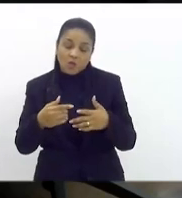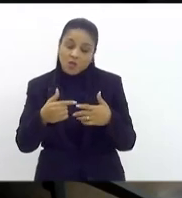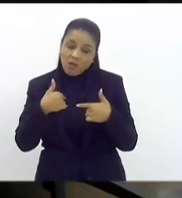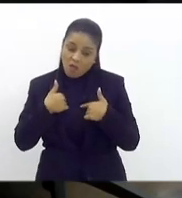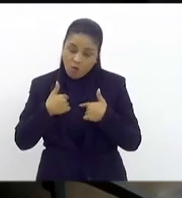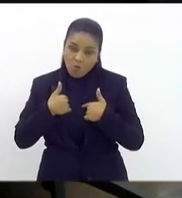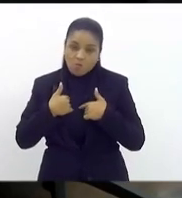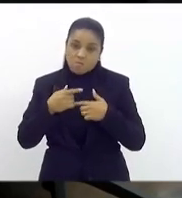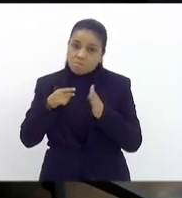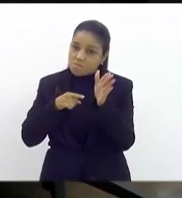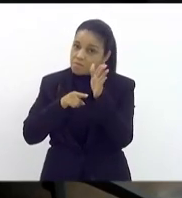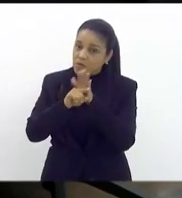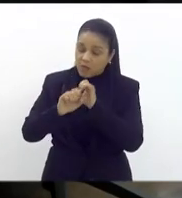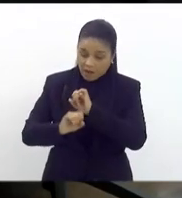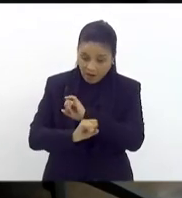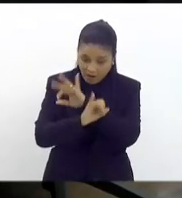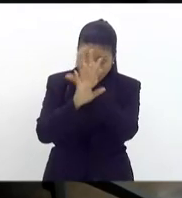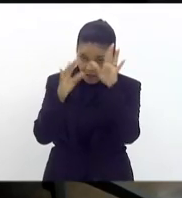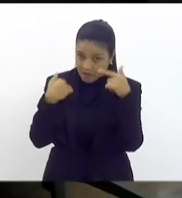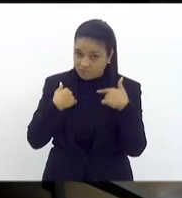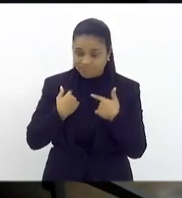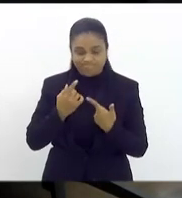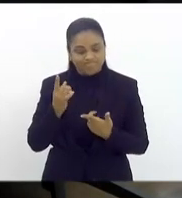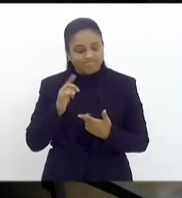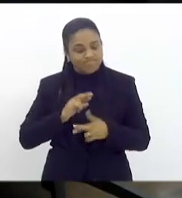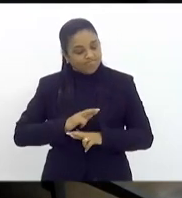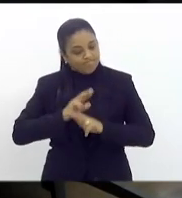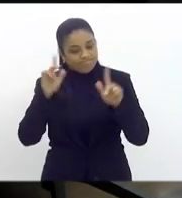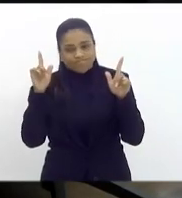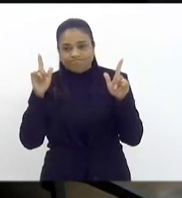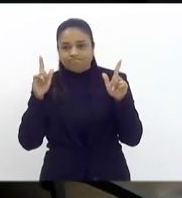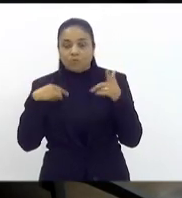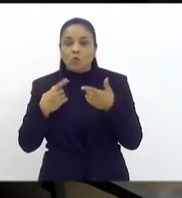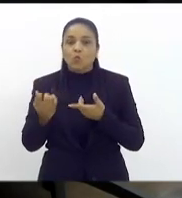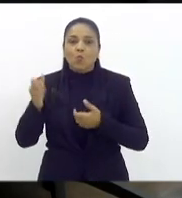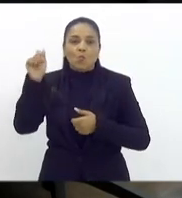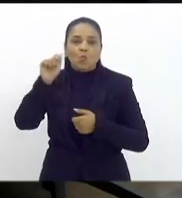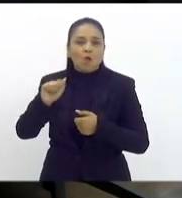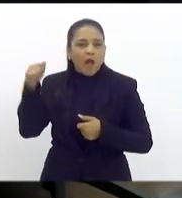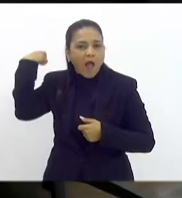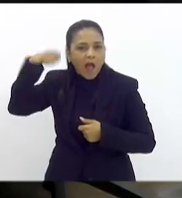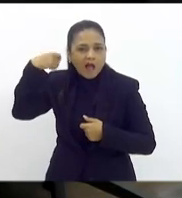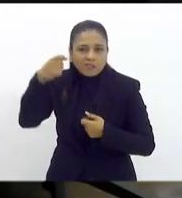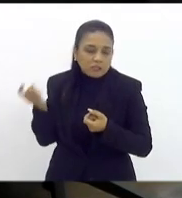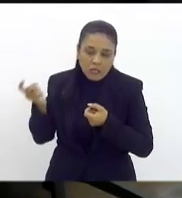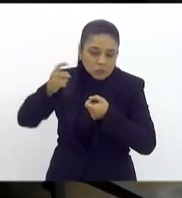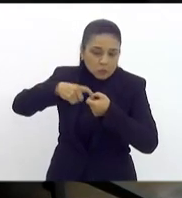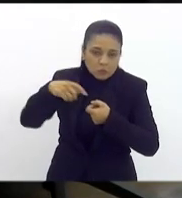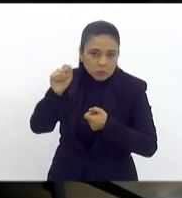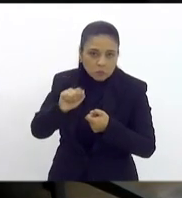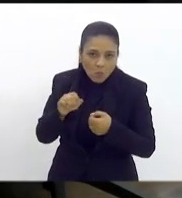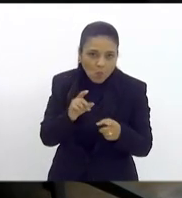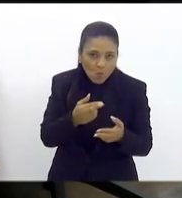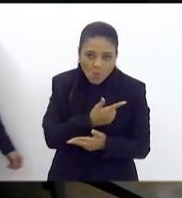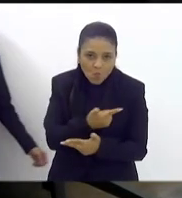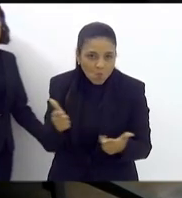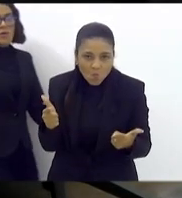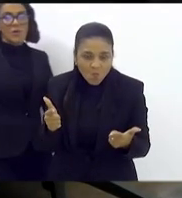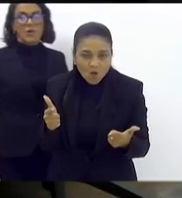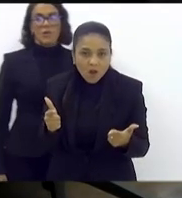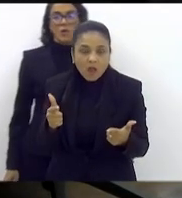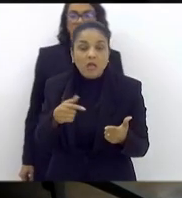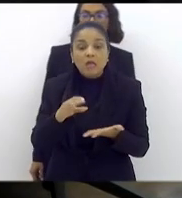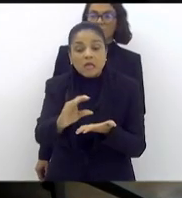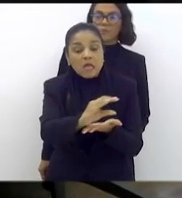mim como um artista que não está associado a uma dessas associações recebe ou faz jus ao